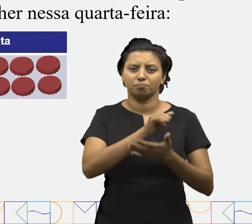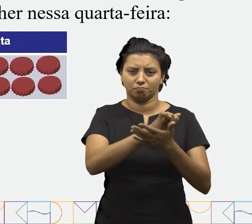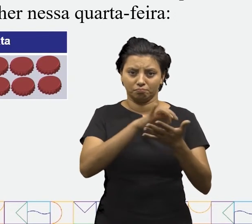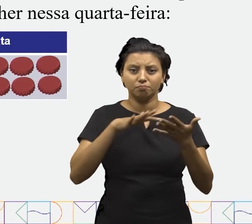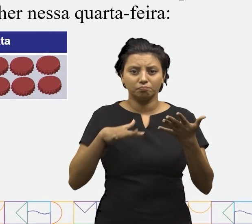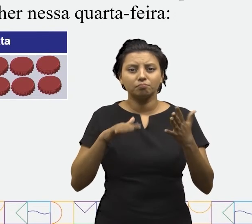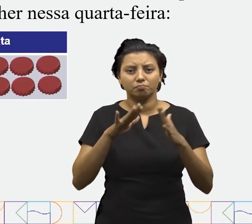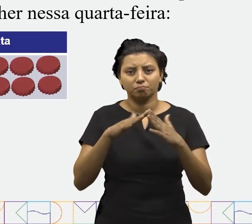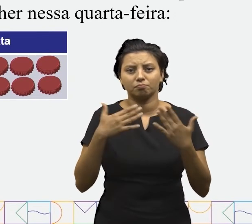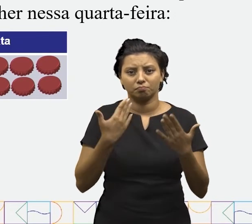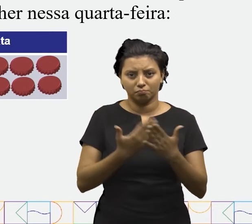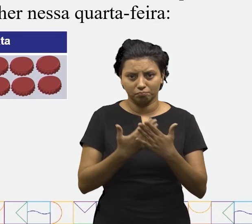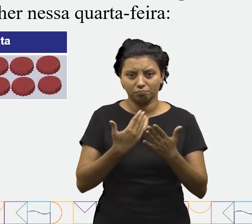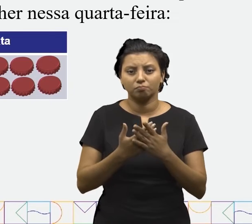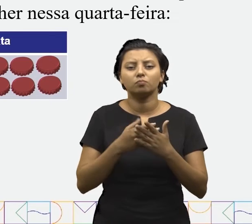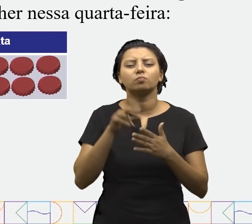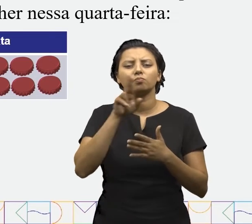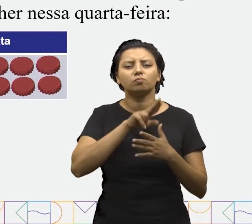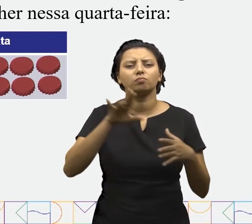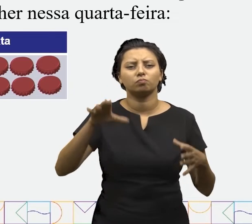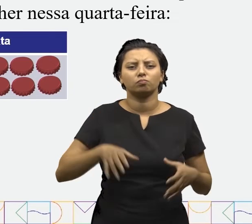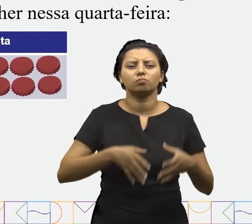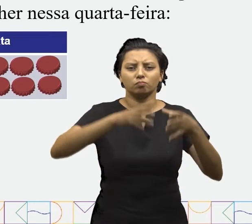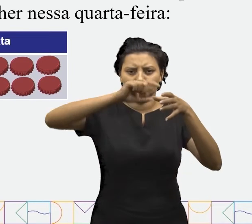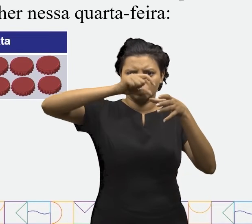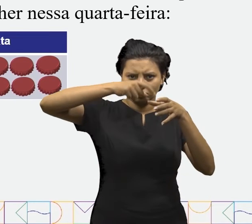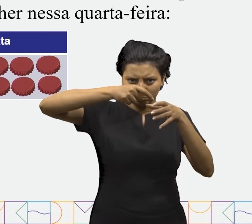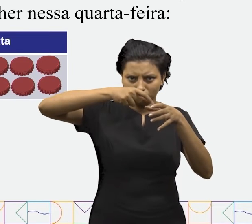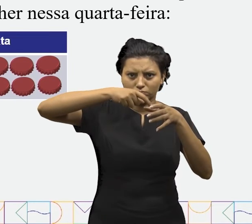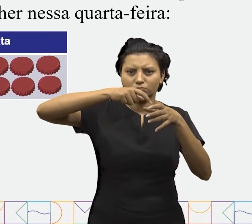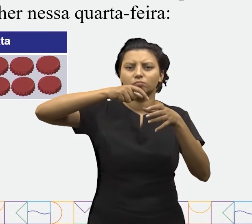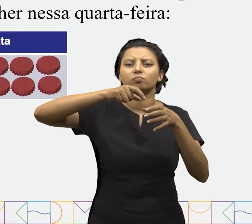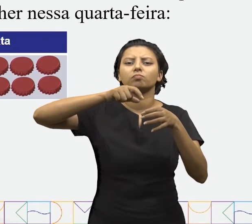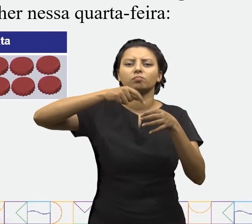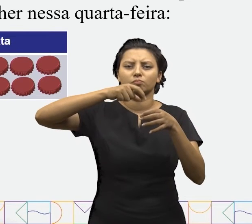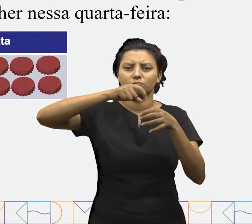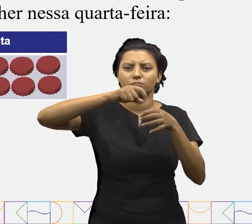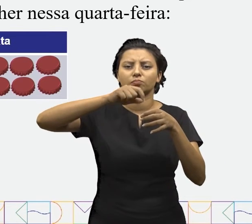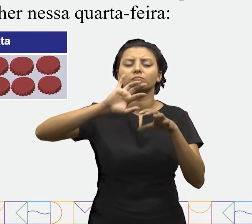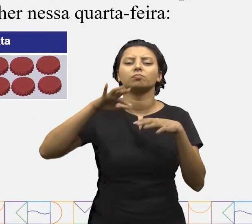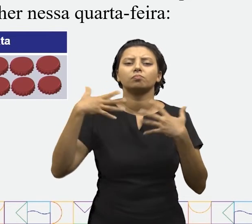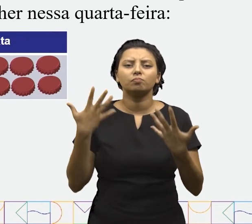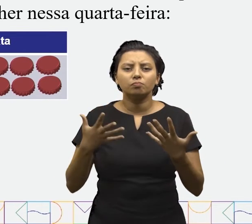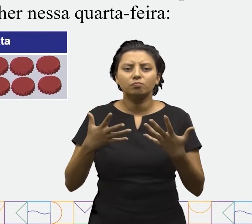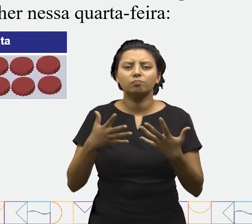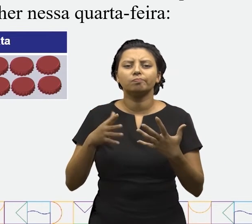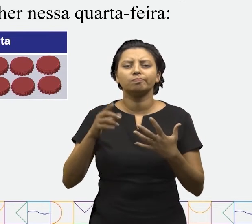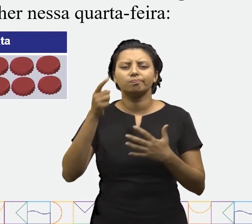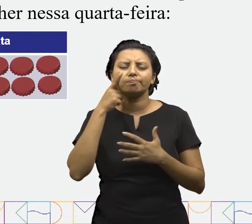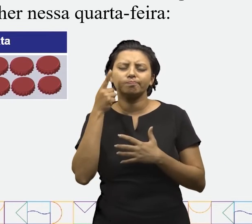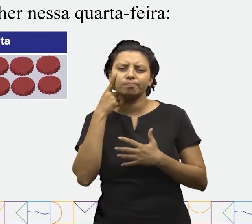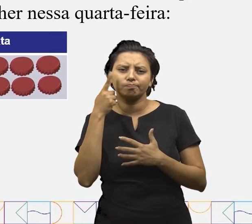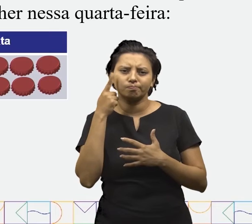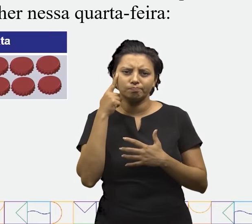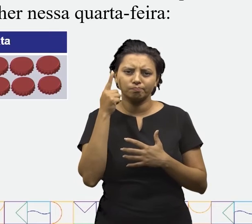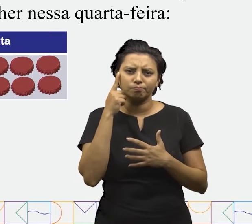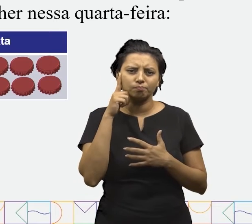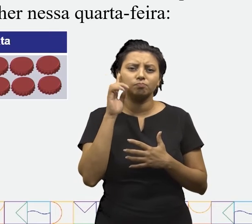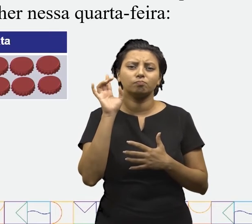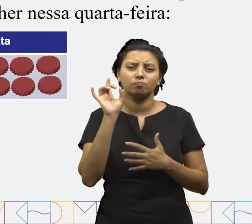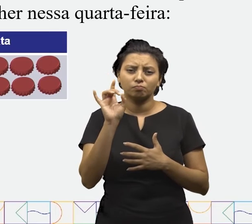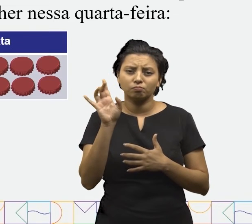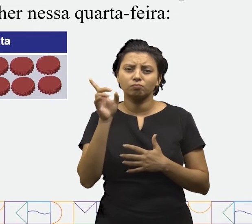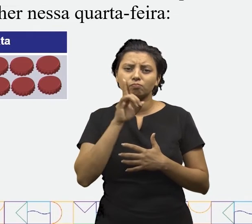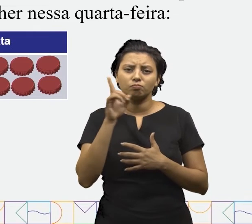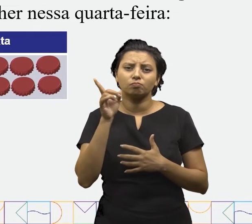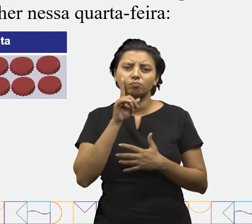fazer uma atividade na escola com tampinhas de garrafas. Então, traçou uma meta. A